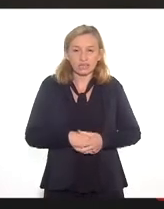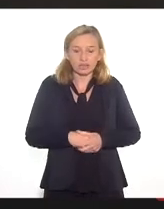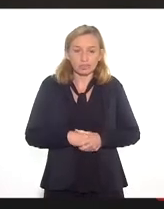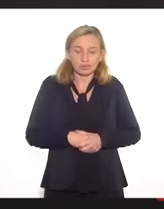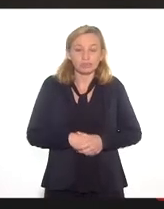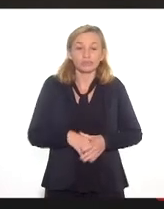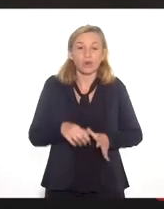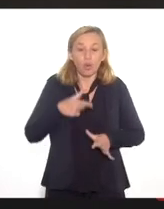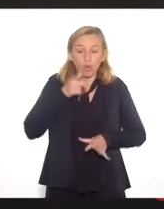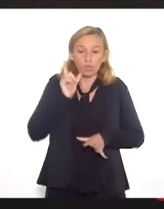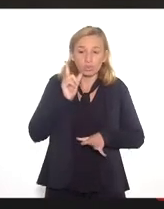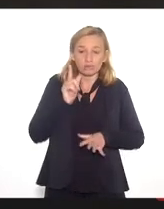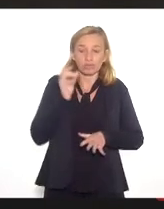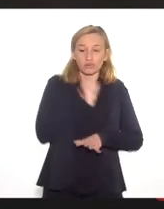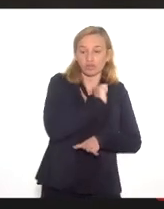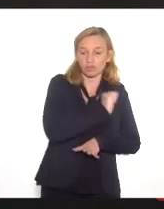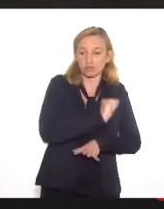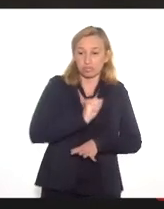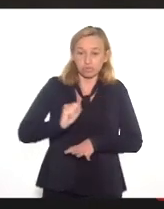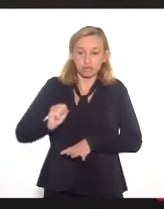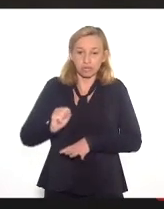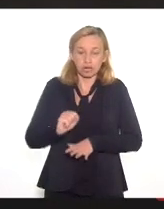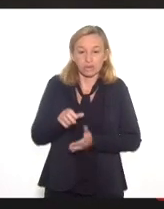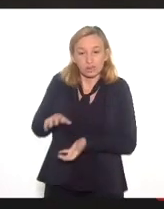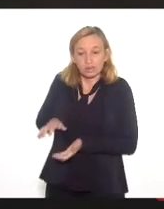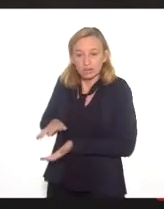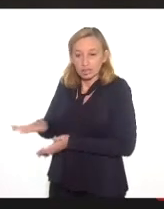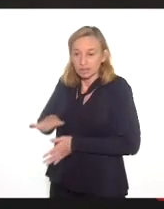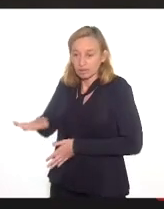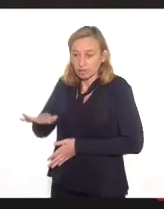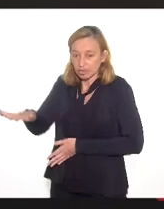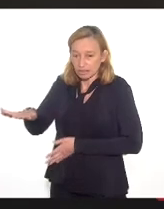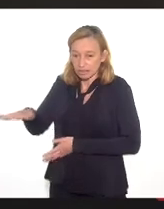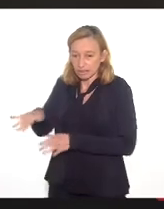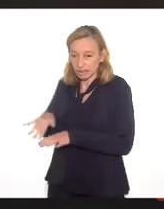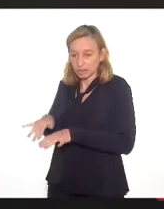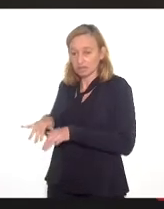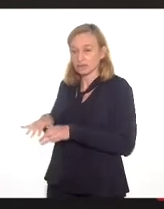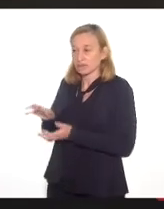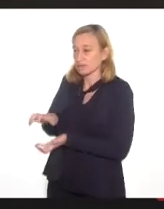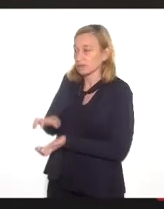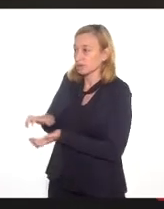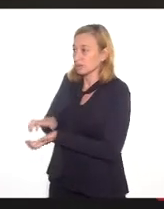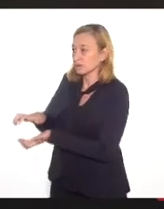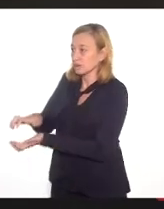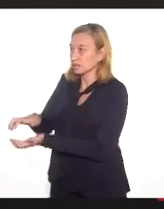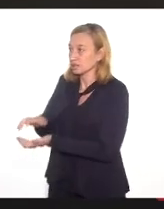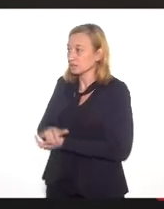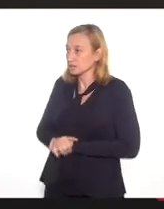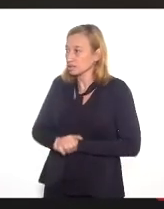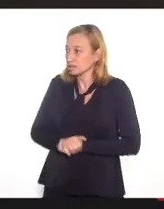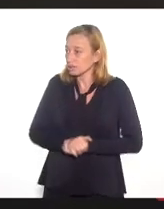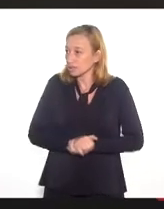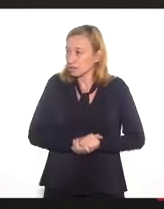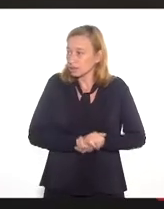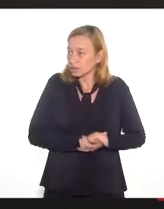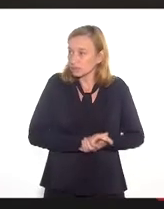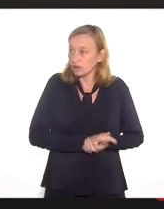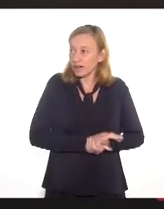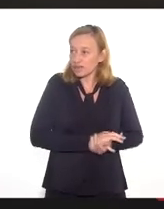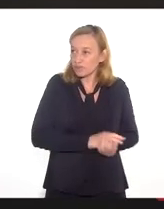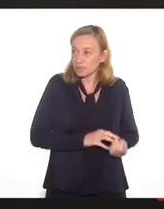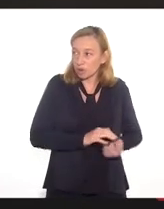acontecida ontem na favela na comunidade de Jacarezinho é lamentável que a gente esteja em 2021